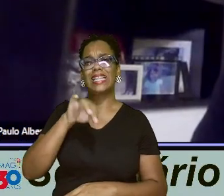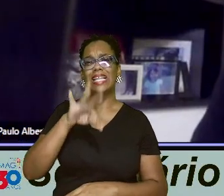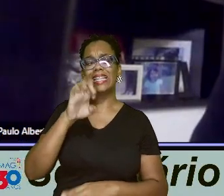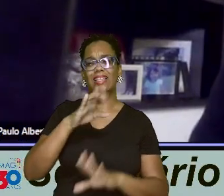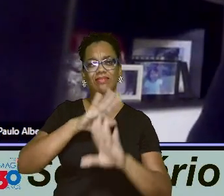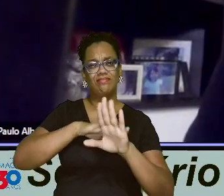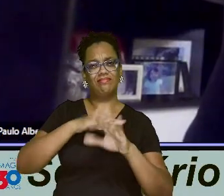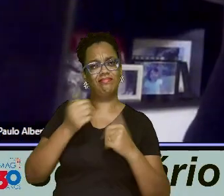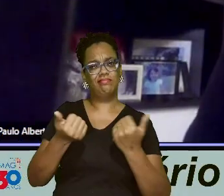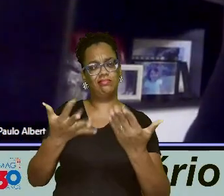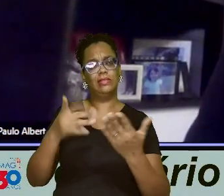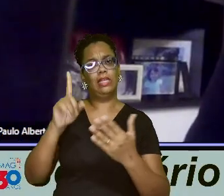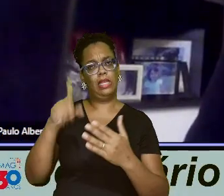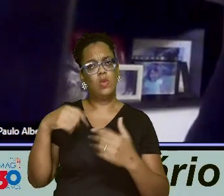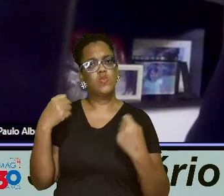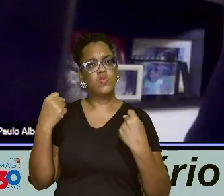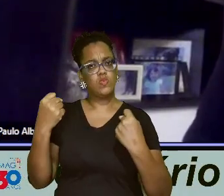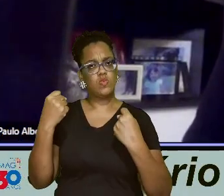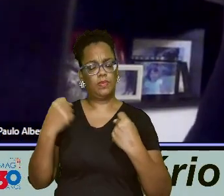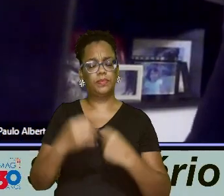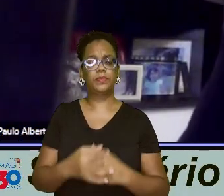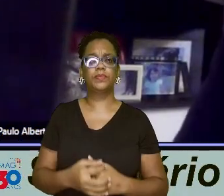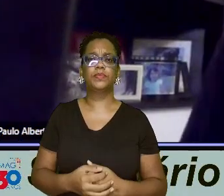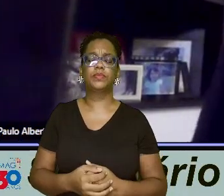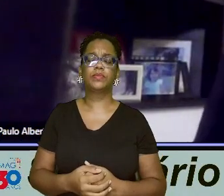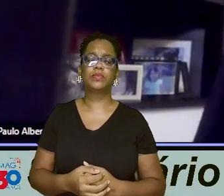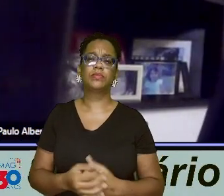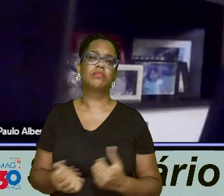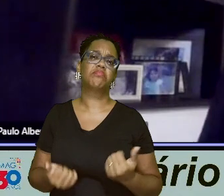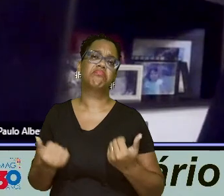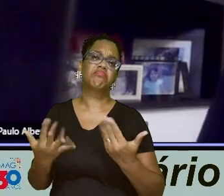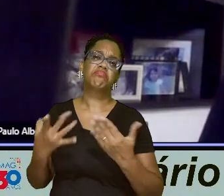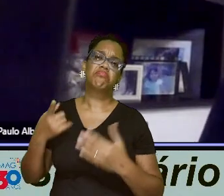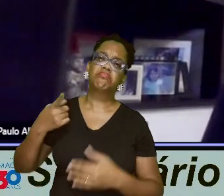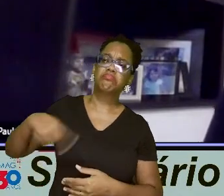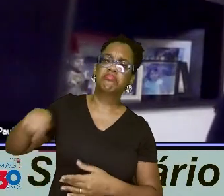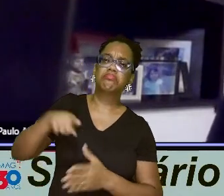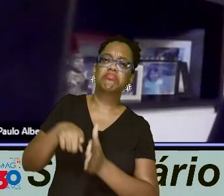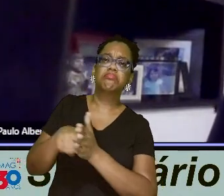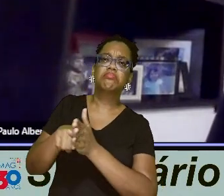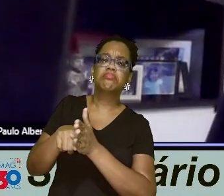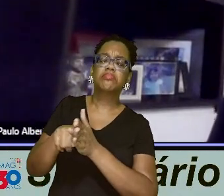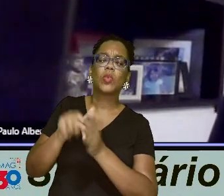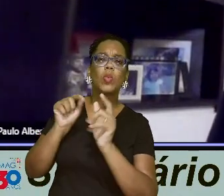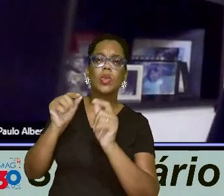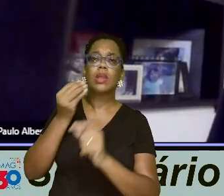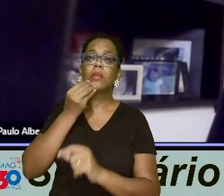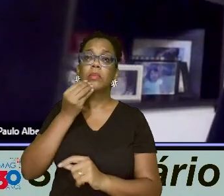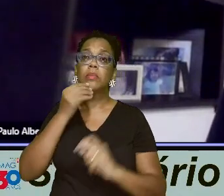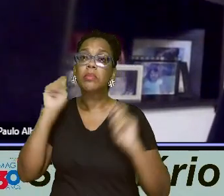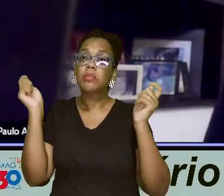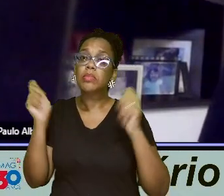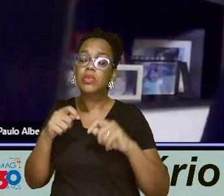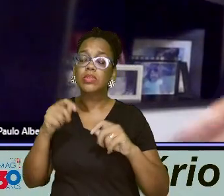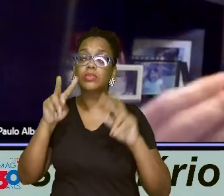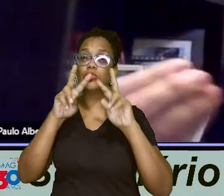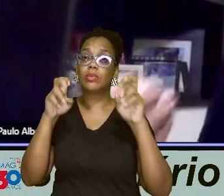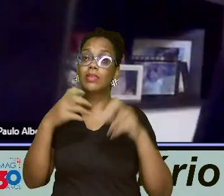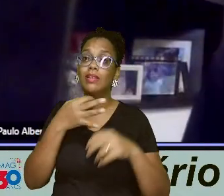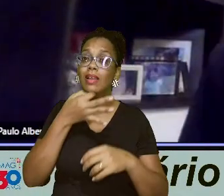grande envergadura, ele trouxe para nós a possibilidade de diminuição do acervo e